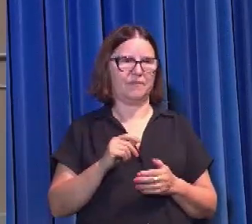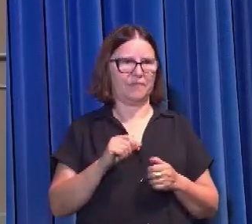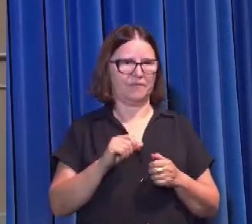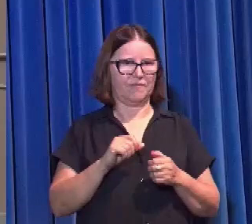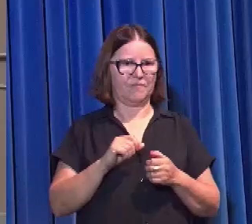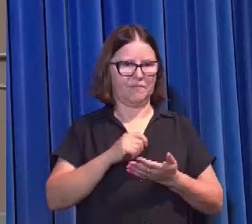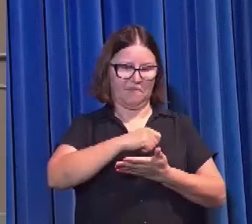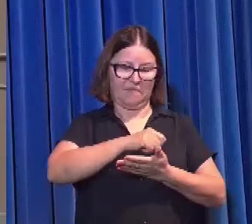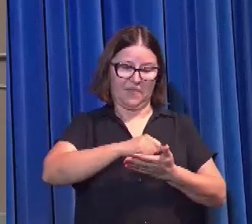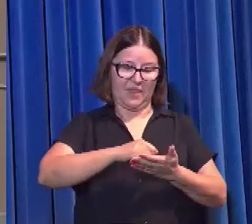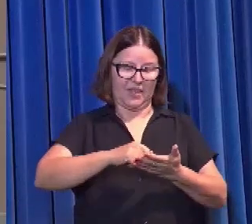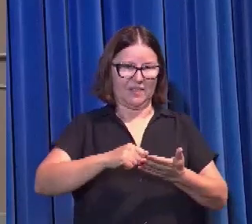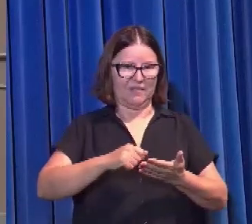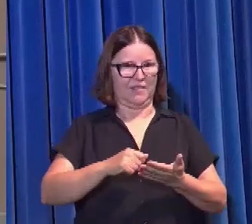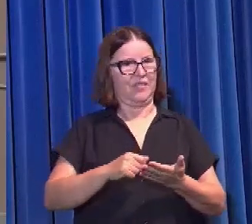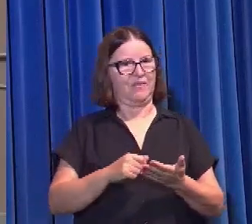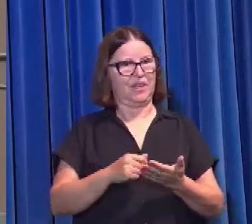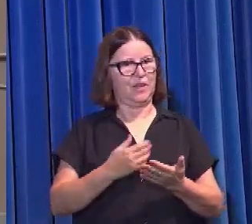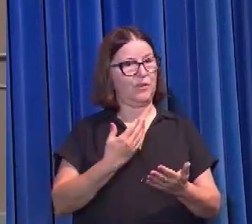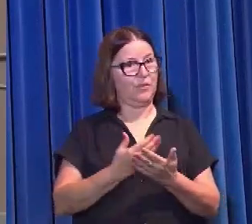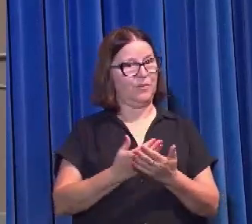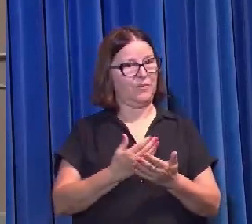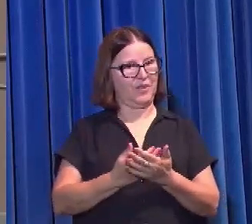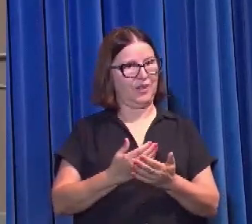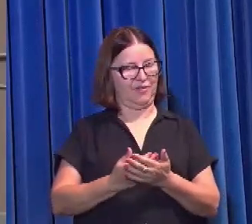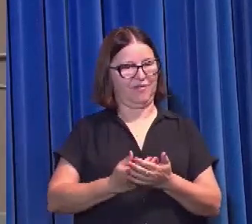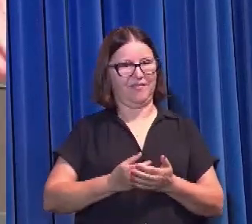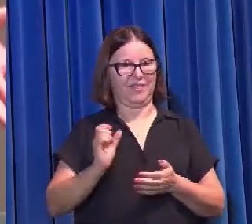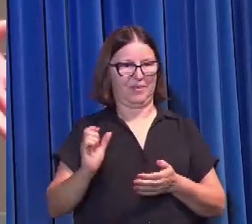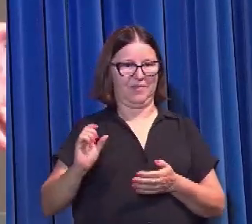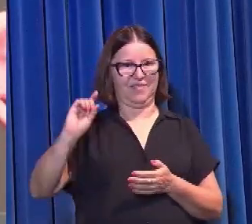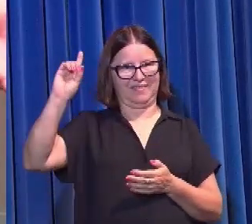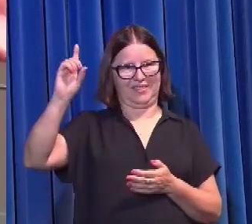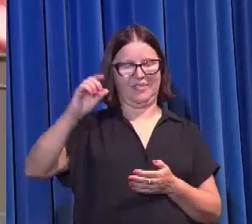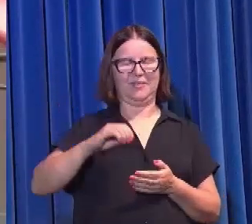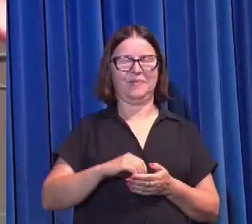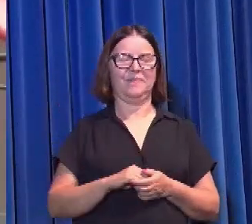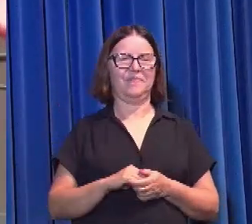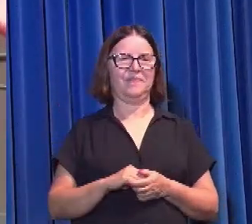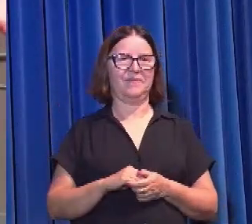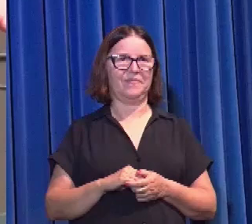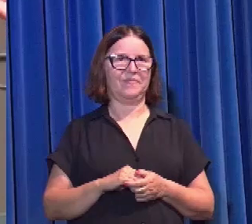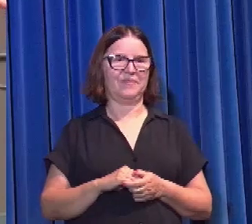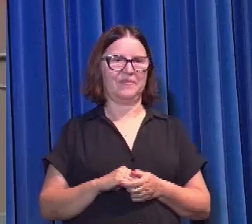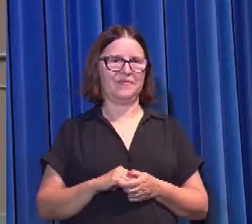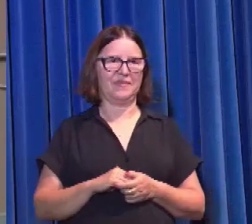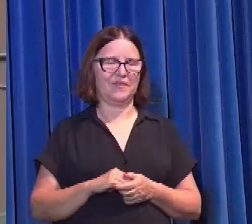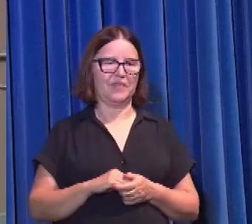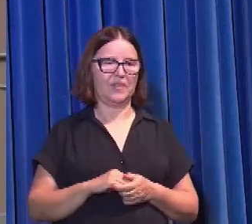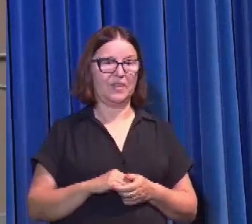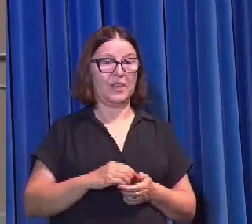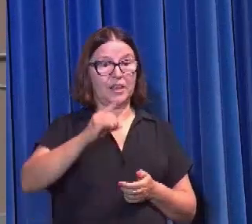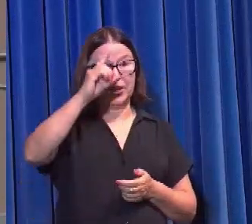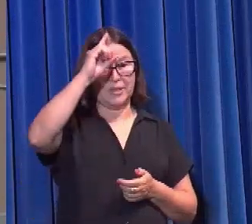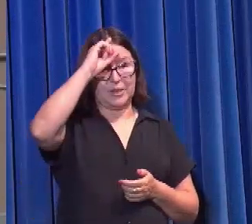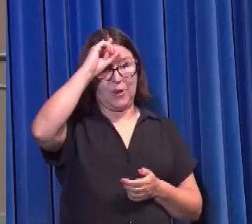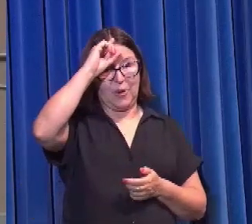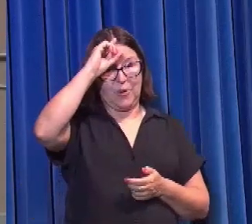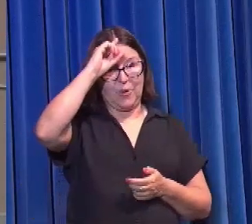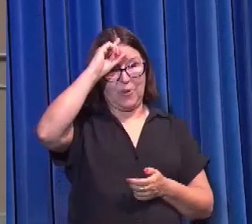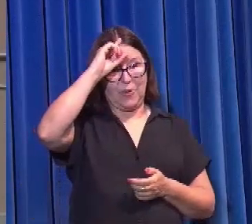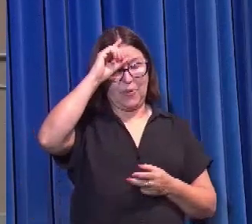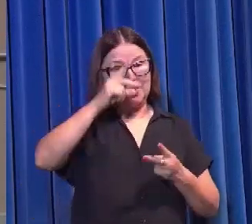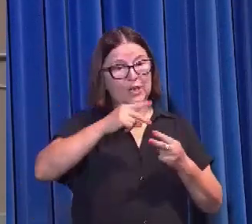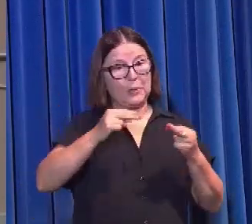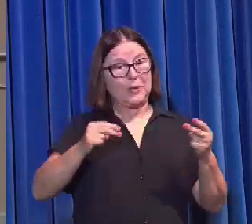dom, mas é um dom dado por Deus. Ao passo que tem outros que não sabem nem ligar um computador. Então, um dom é aquilo que Deus te